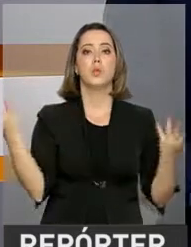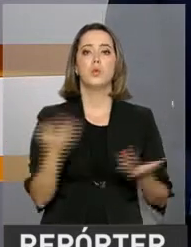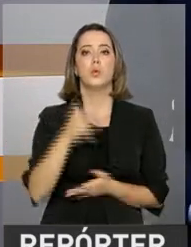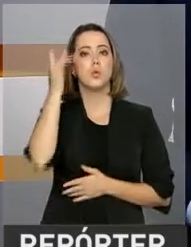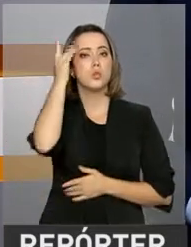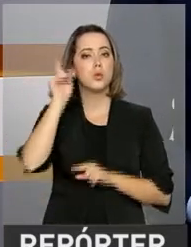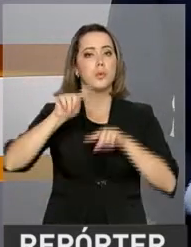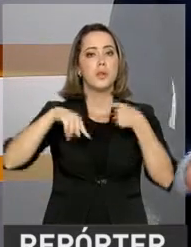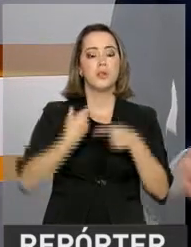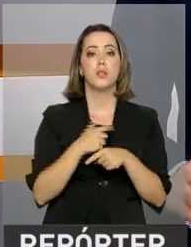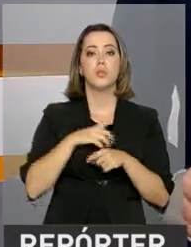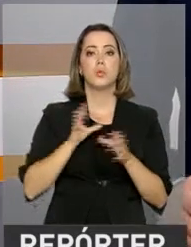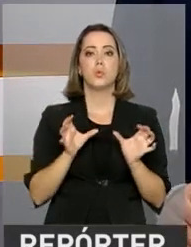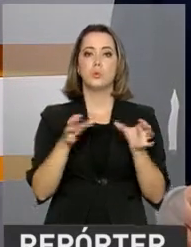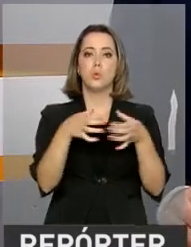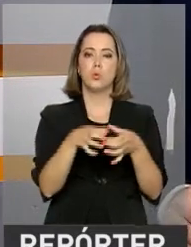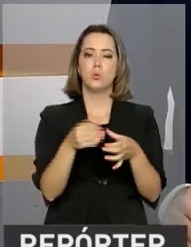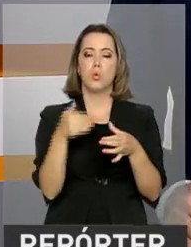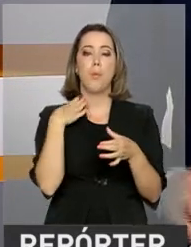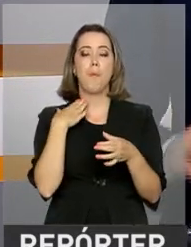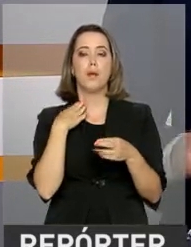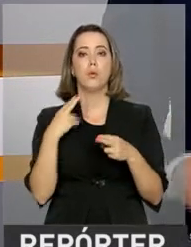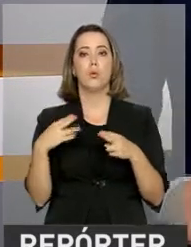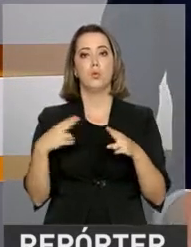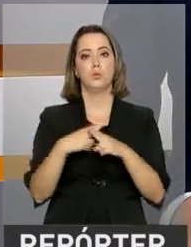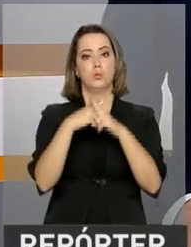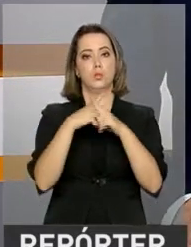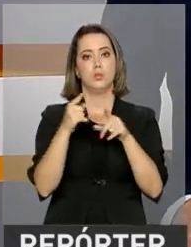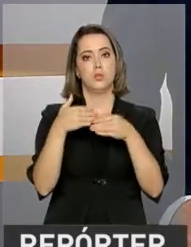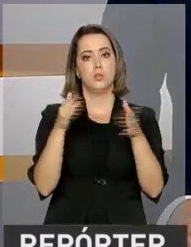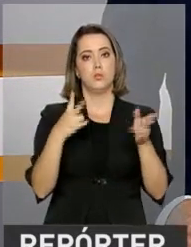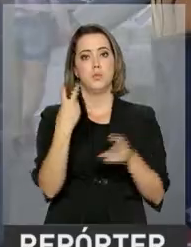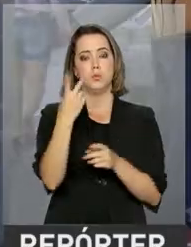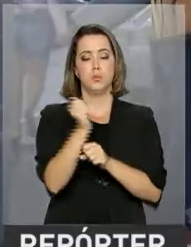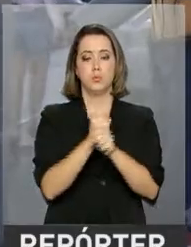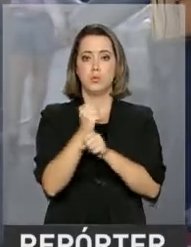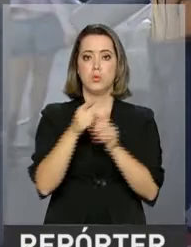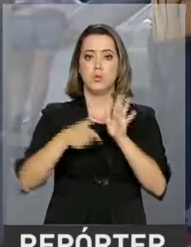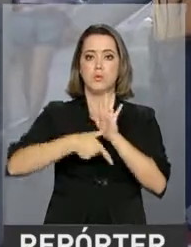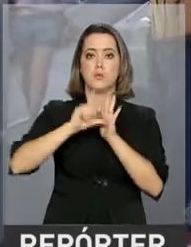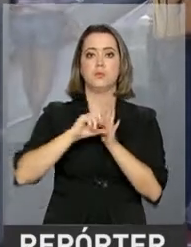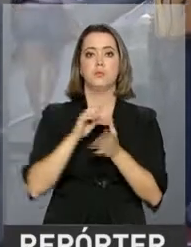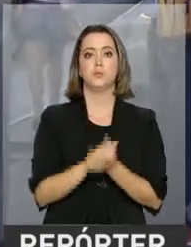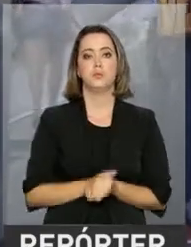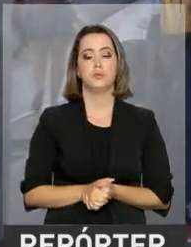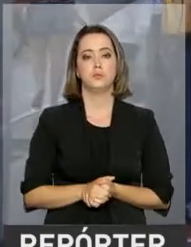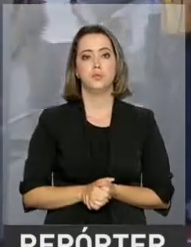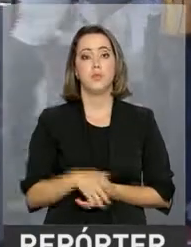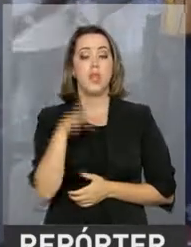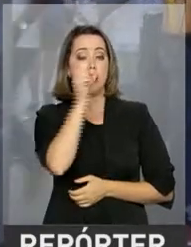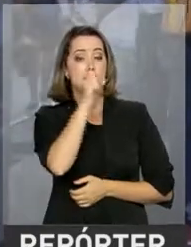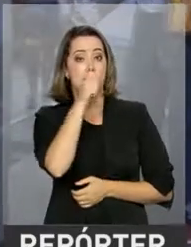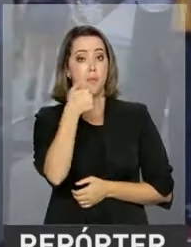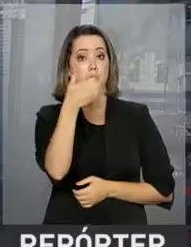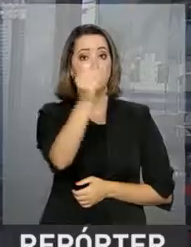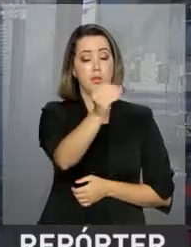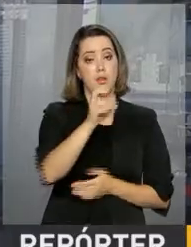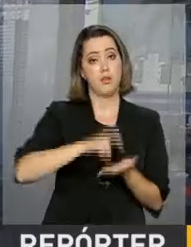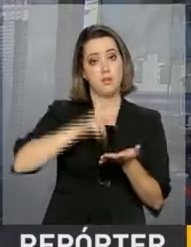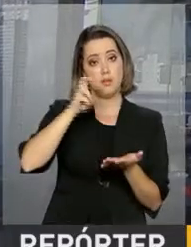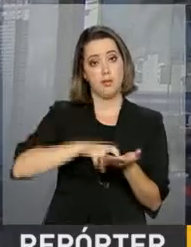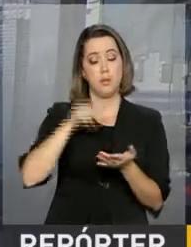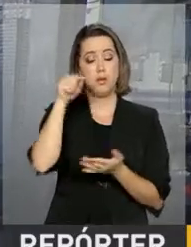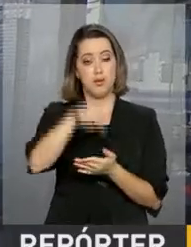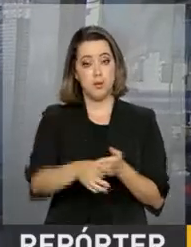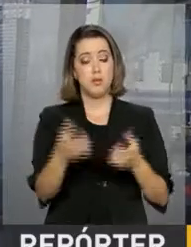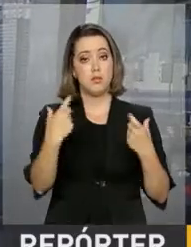amanhã e depois as agências da caixa vão abrir duas horas antes sábado 10 da manhã e essa